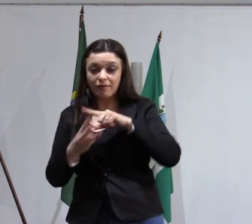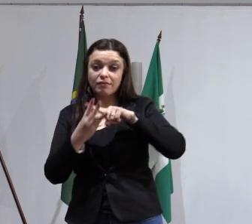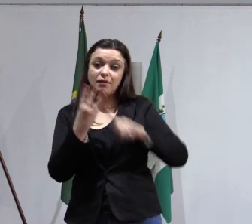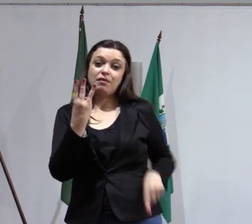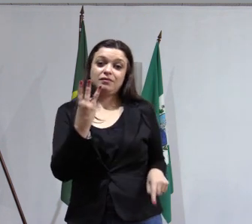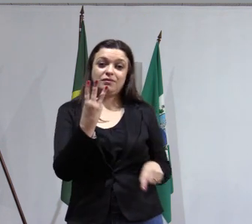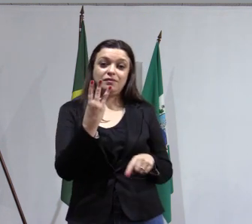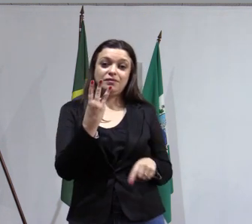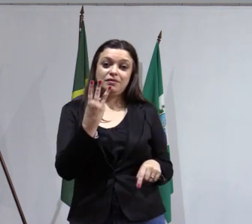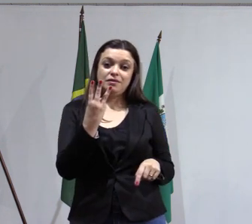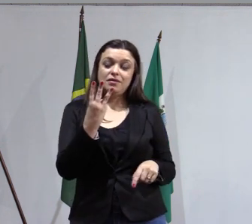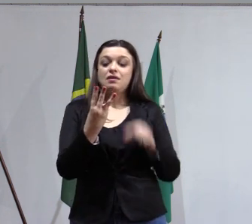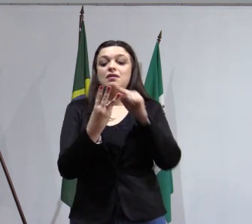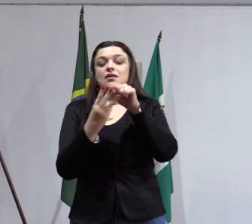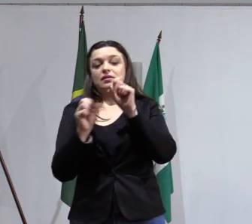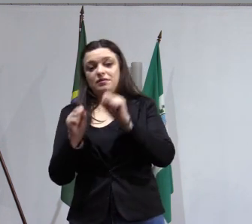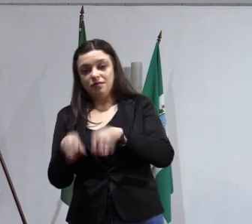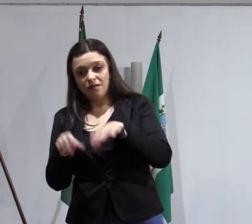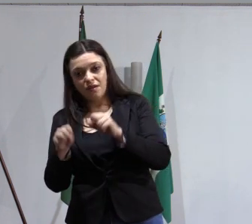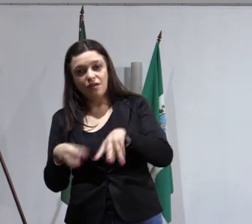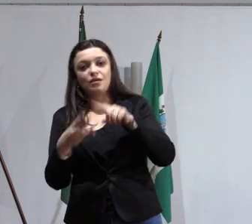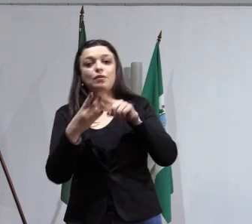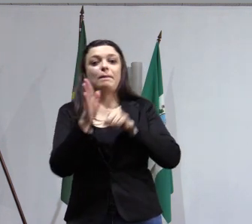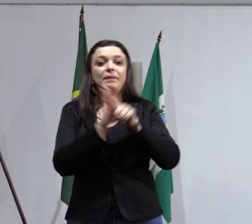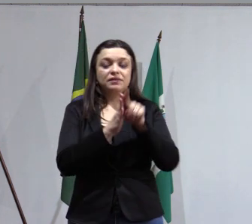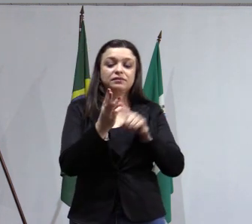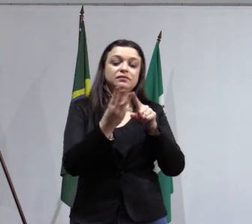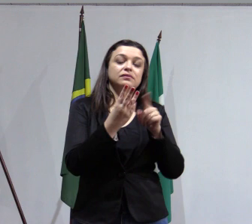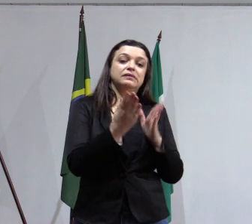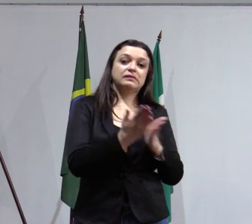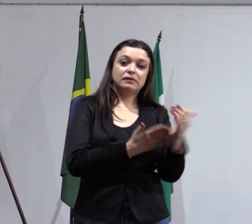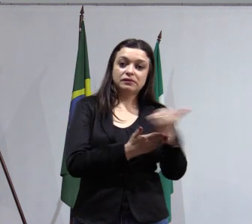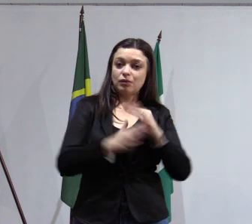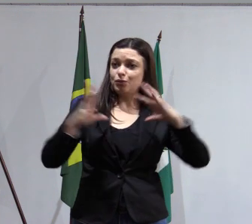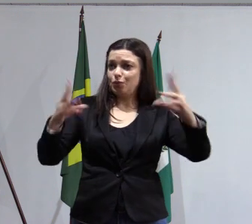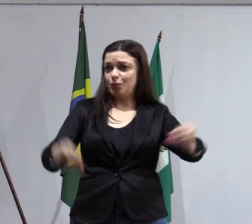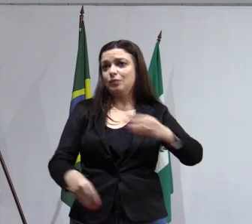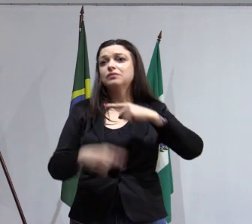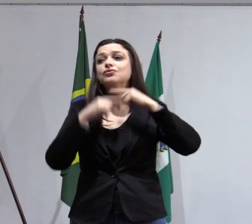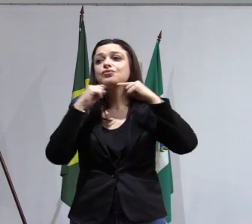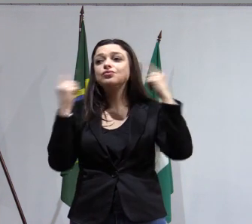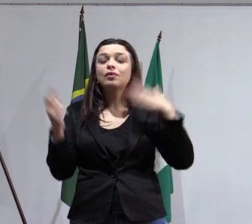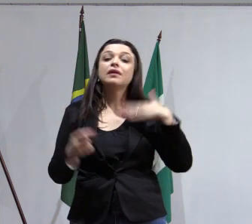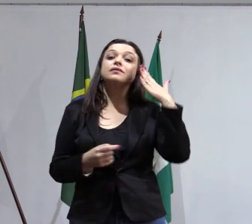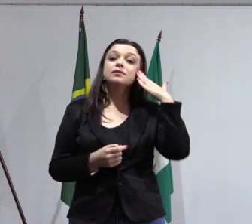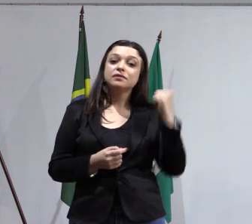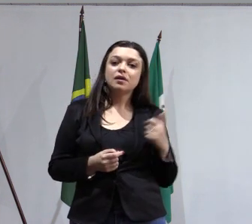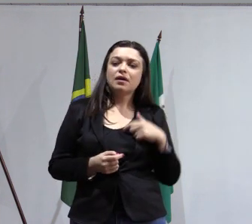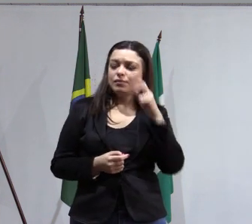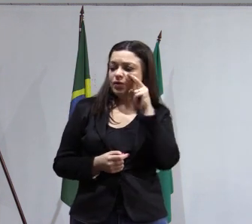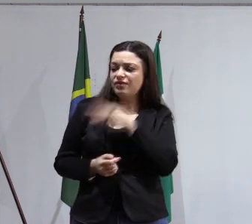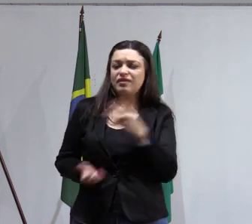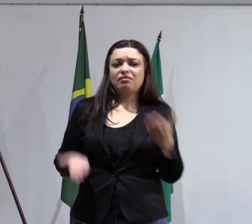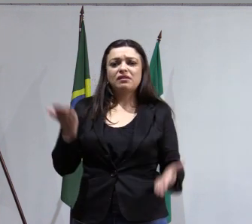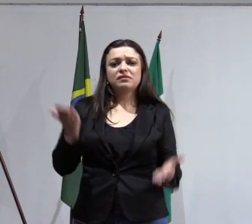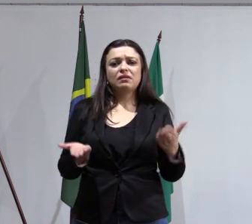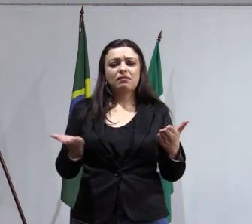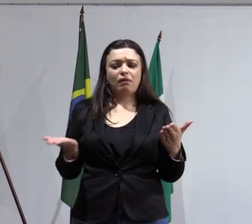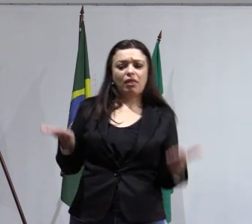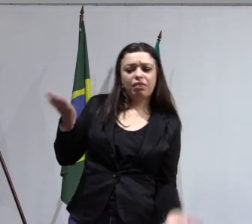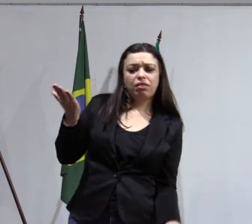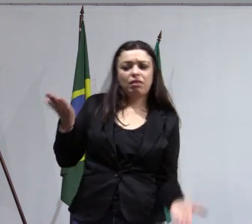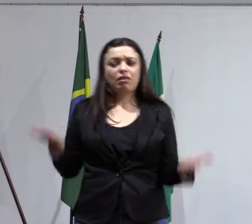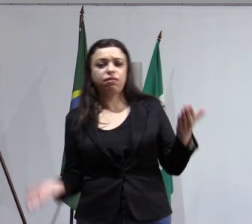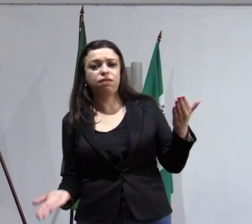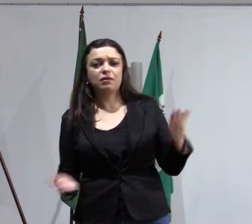saber, ensino, pesquisa e extensão. E aí eu comecei a ver um desequilíbrio monstro nessa área também. E falei, meu Deus,